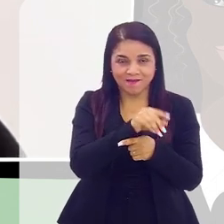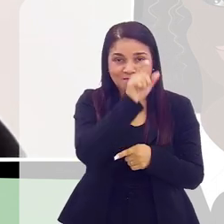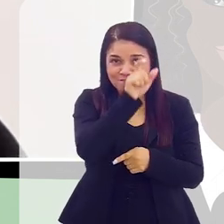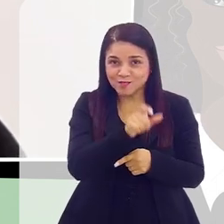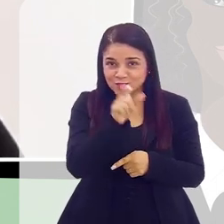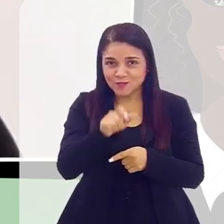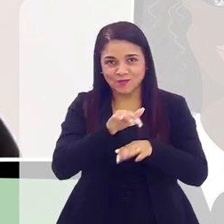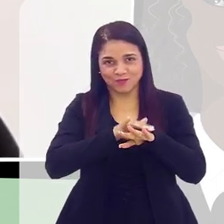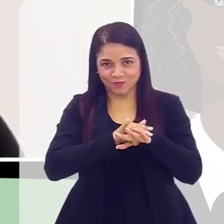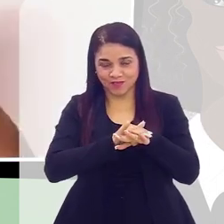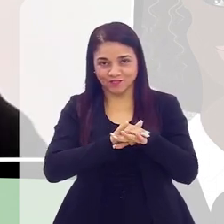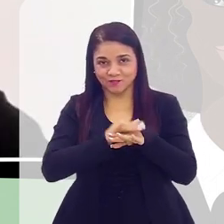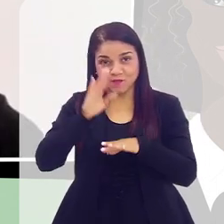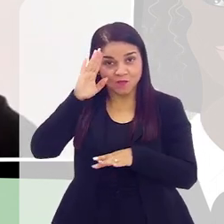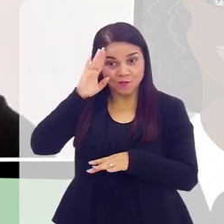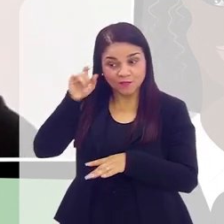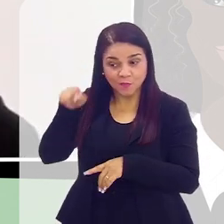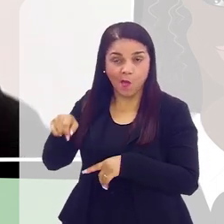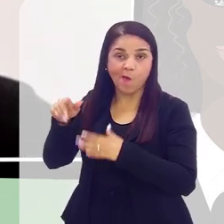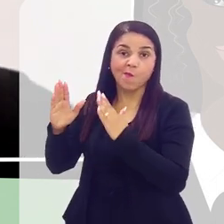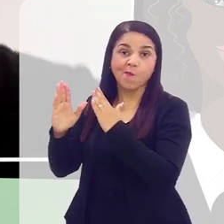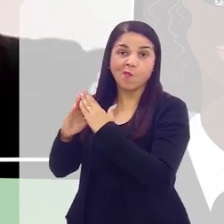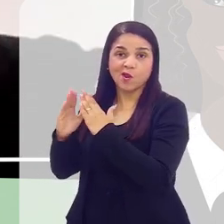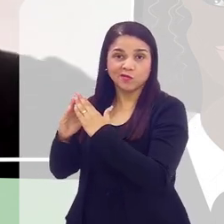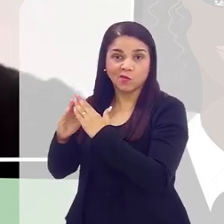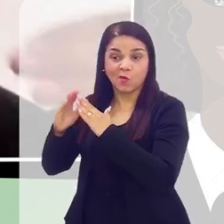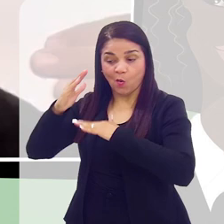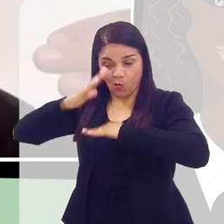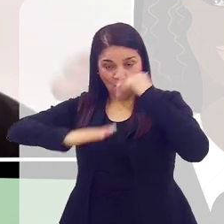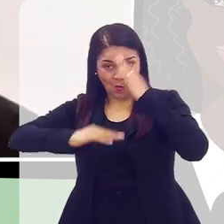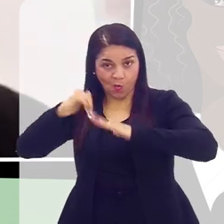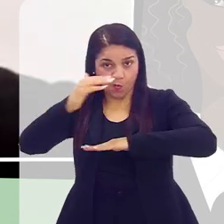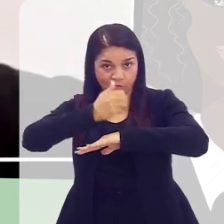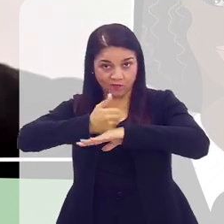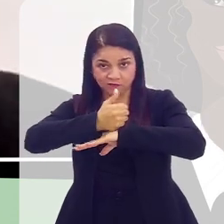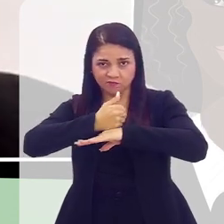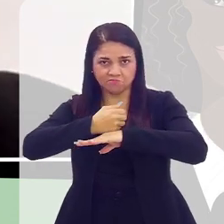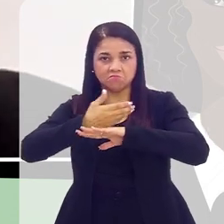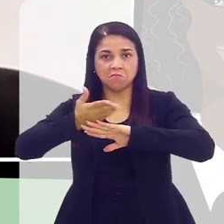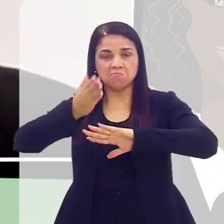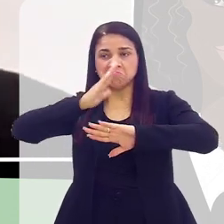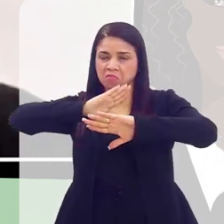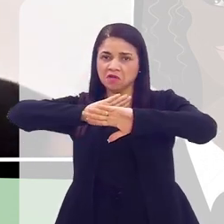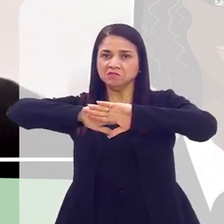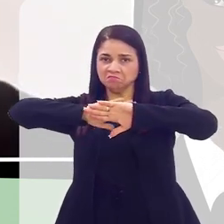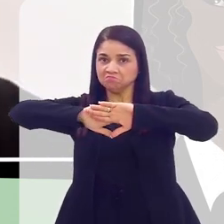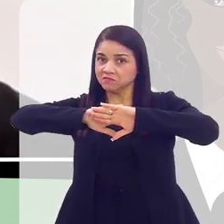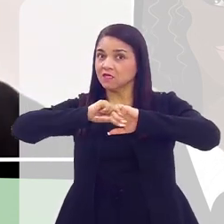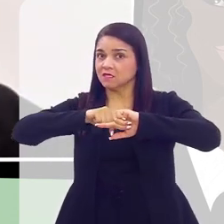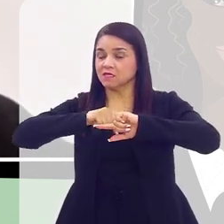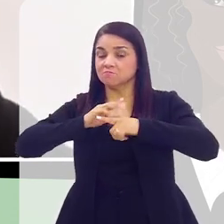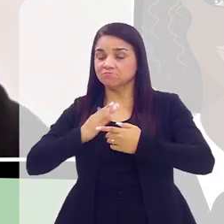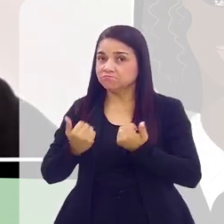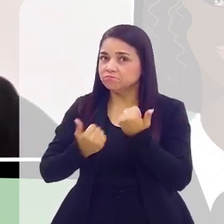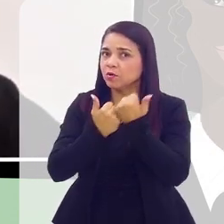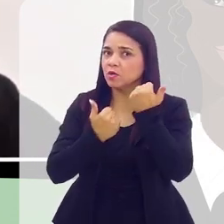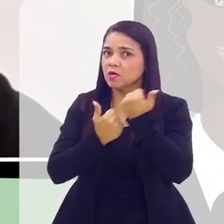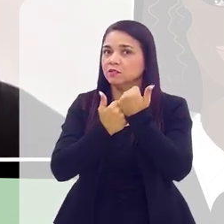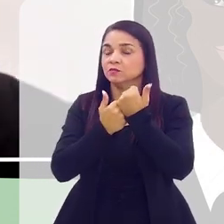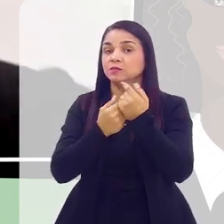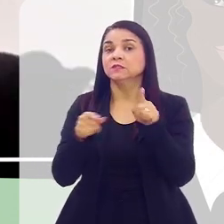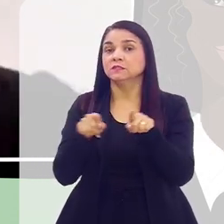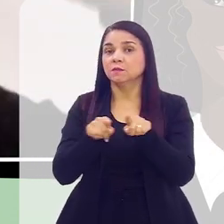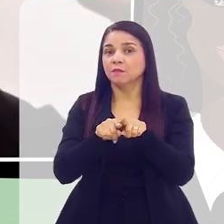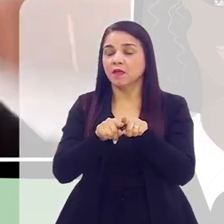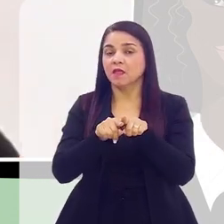a grande ponta é o morador. Os profissionais ficam na retaguarda. E ainda temos os agentes